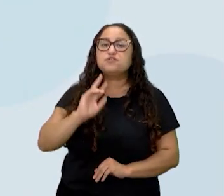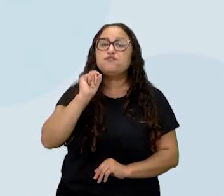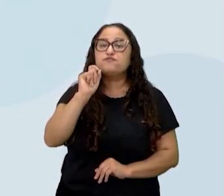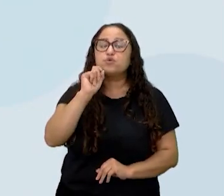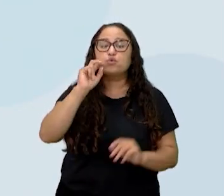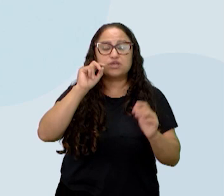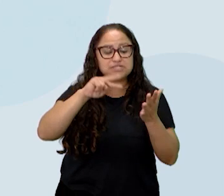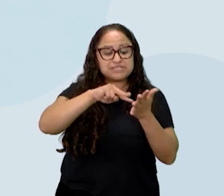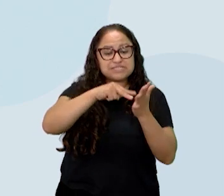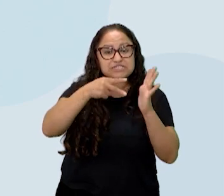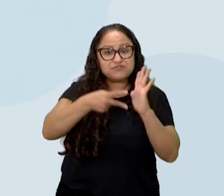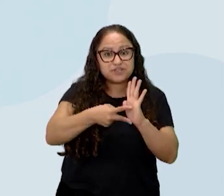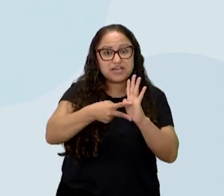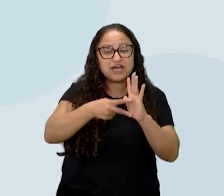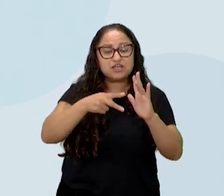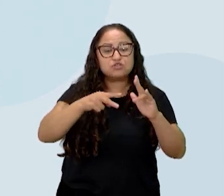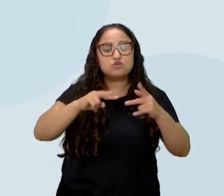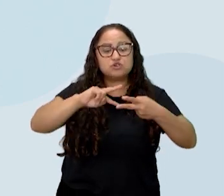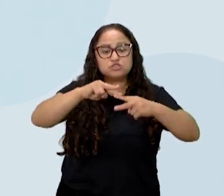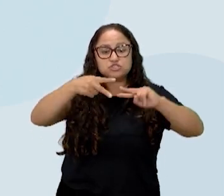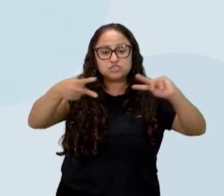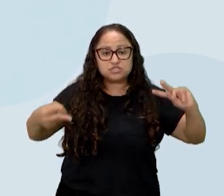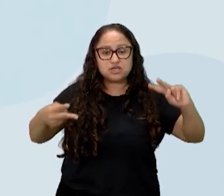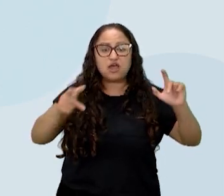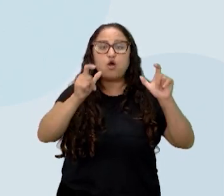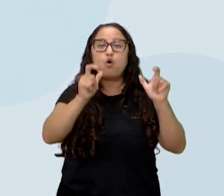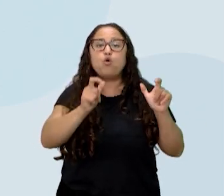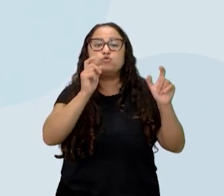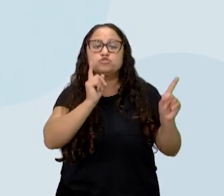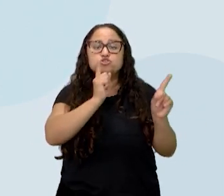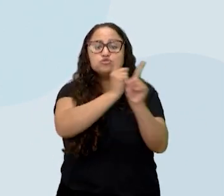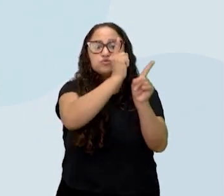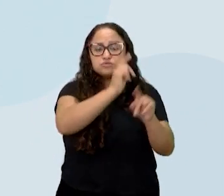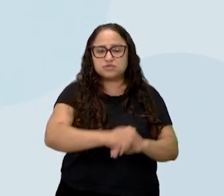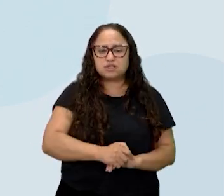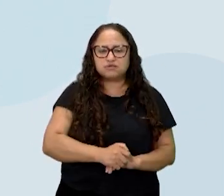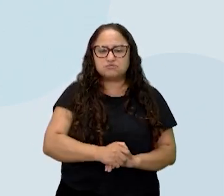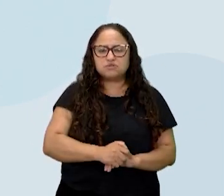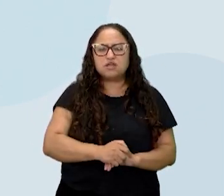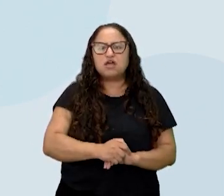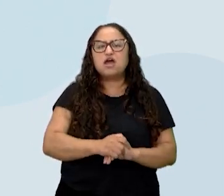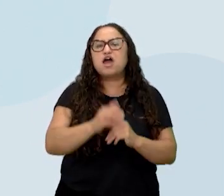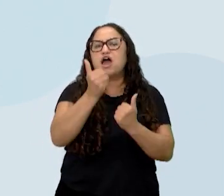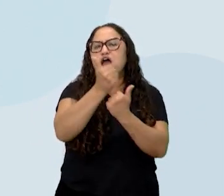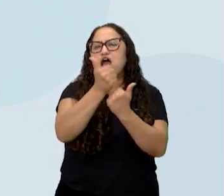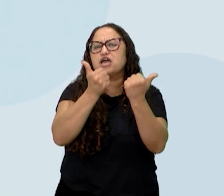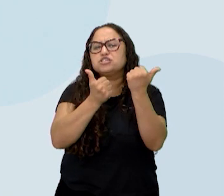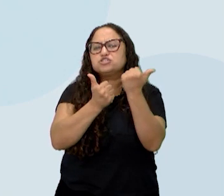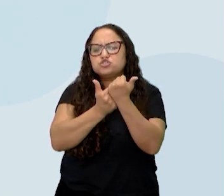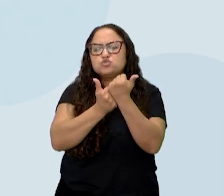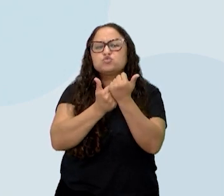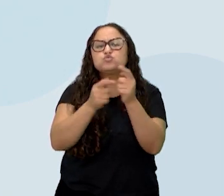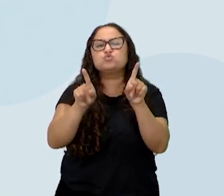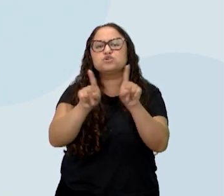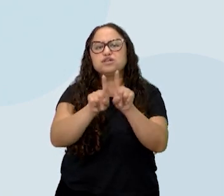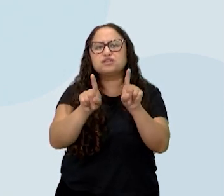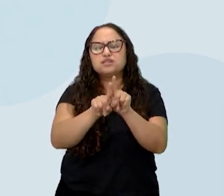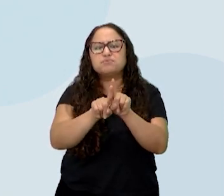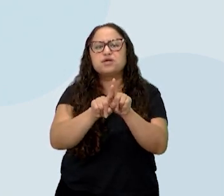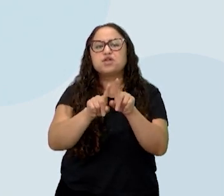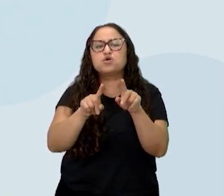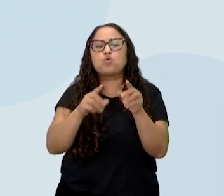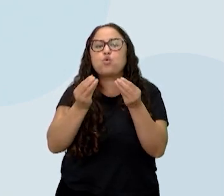a definição de DNA e onde ele pode ser encontrado. A gente vai ver a estrutura e a configuração